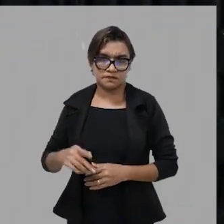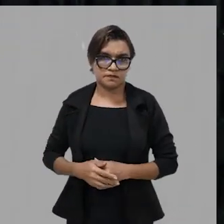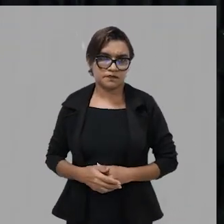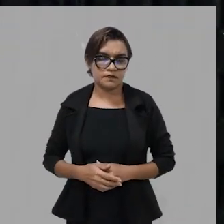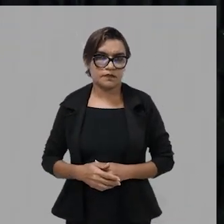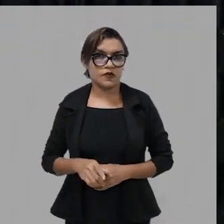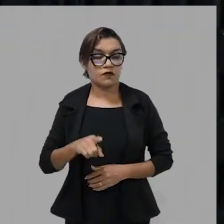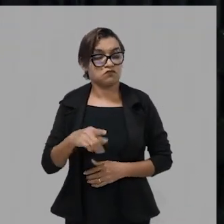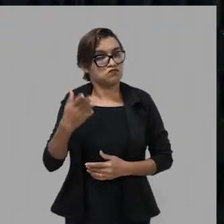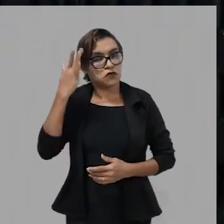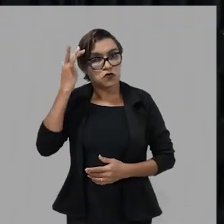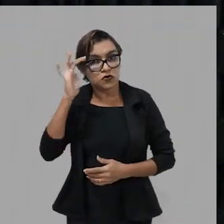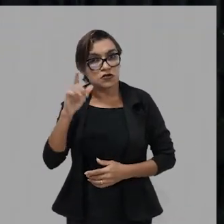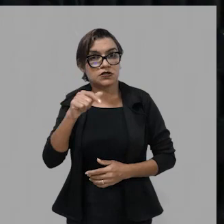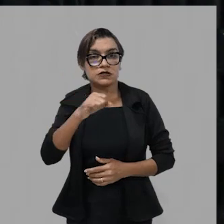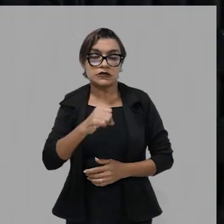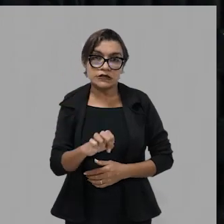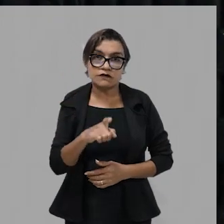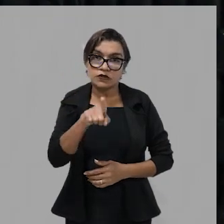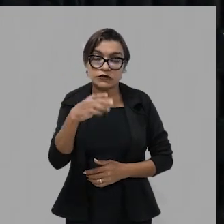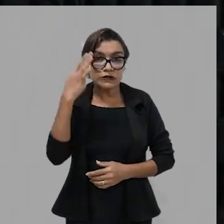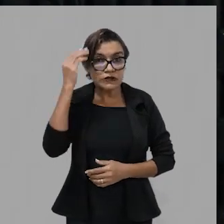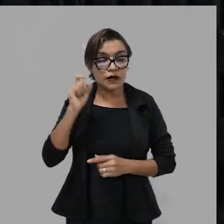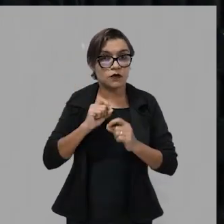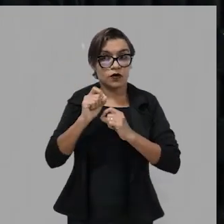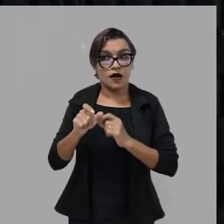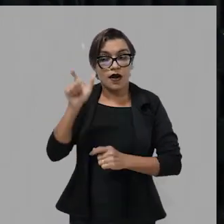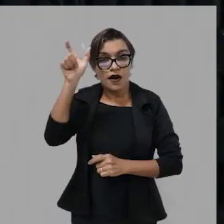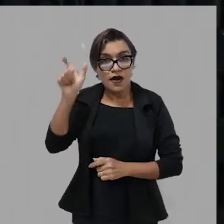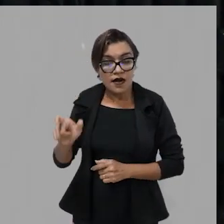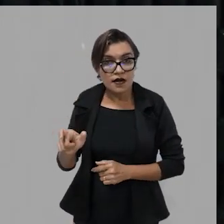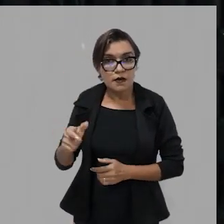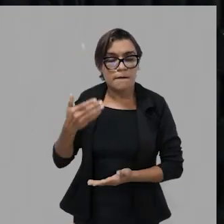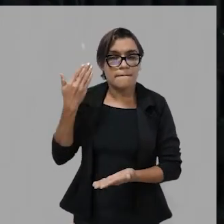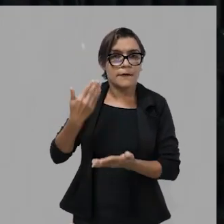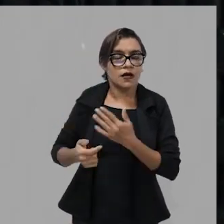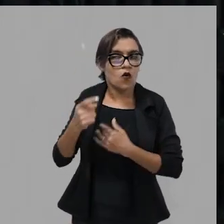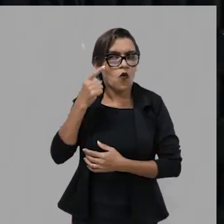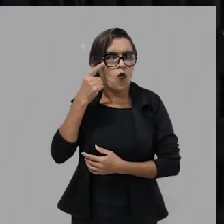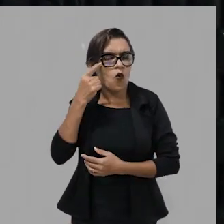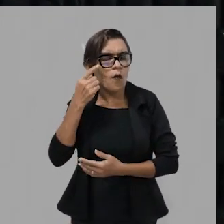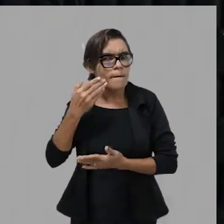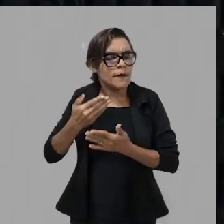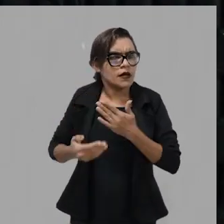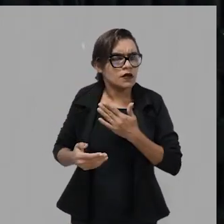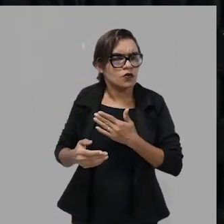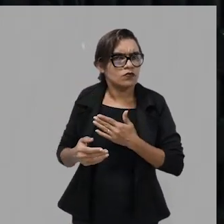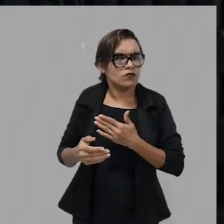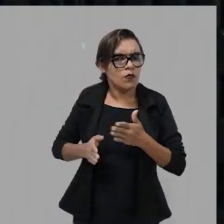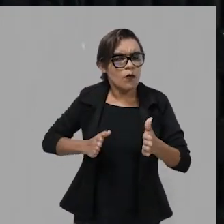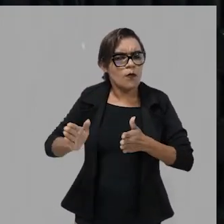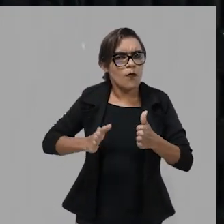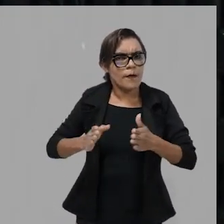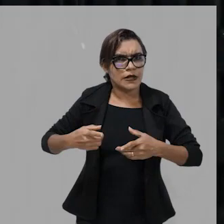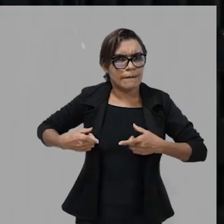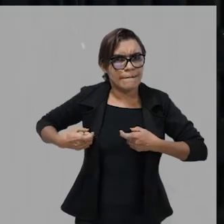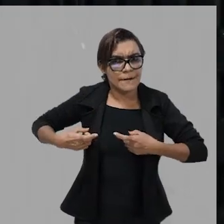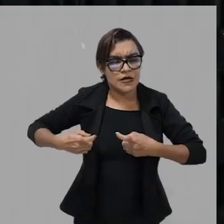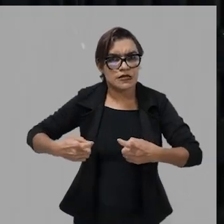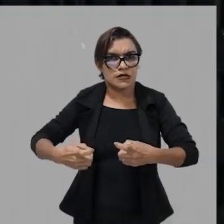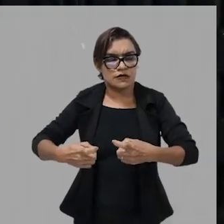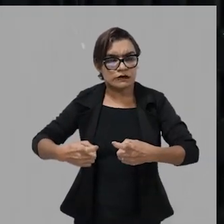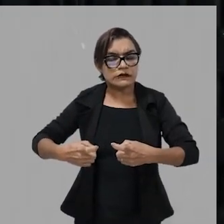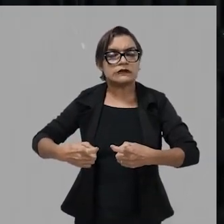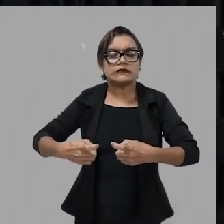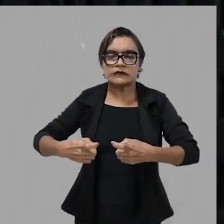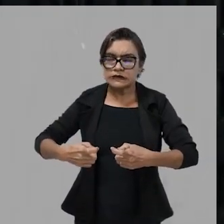sei se vocês sabem, mas Camões ele perdeu o olho direito. Né? Ele perdeu durante uma batalha. Né? Aqui